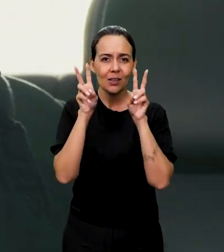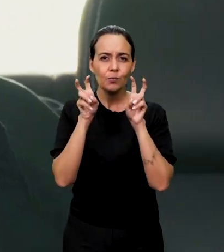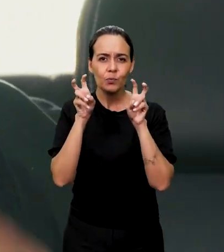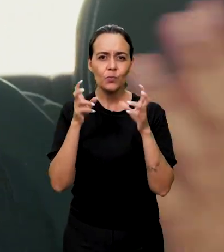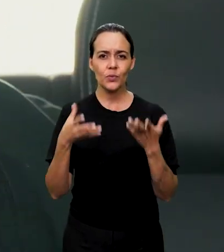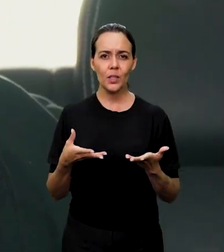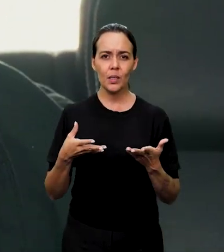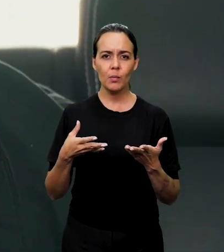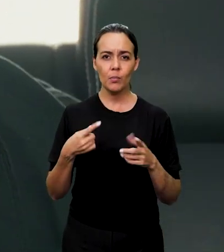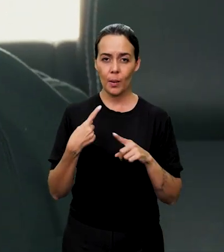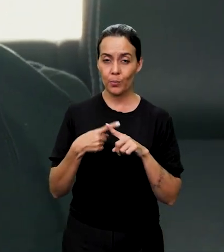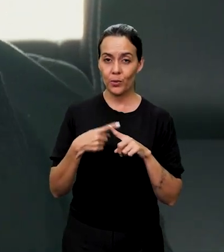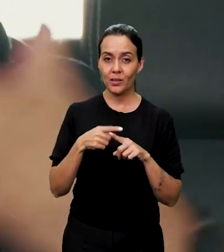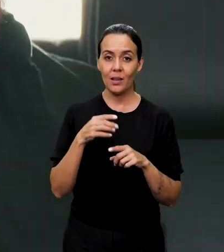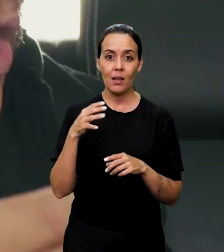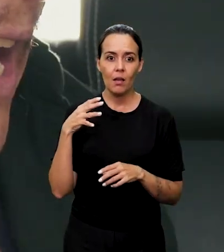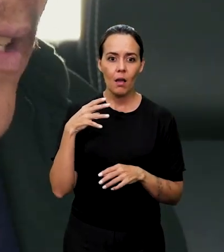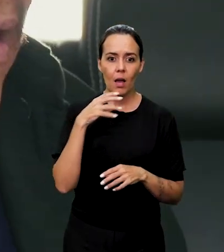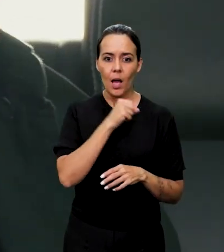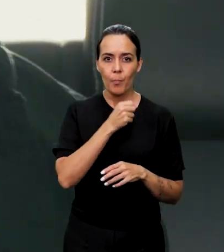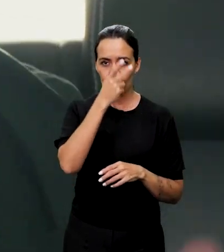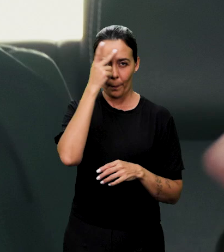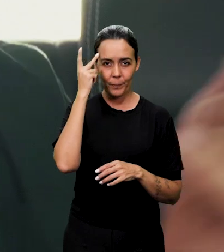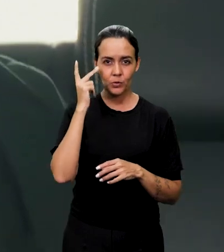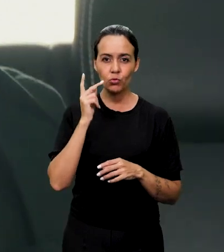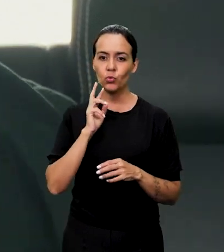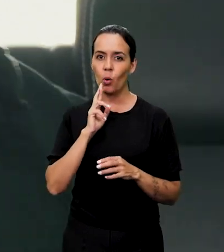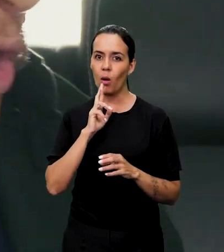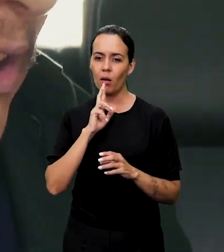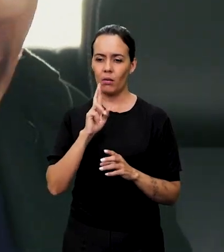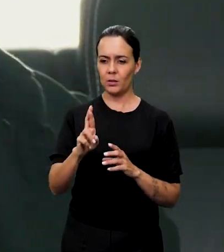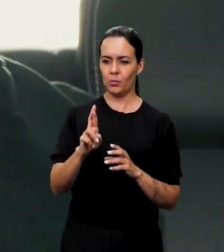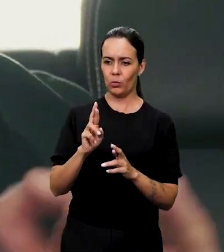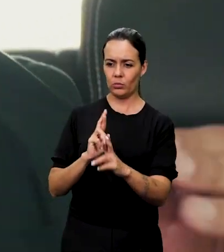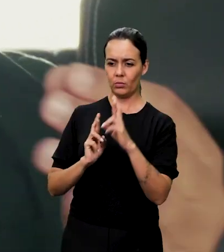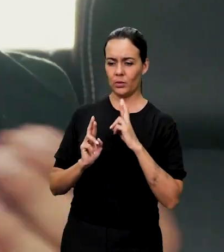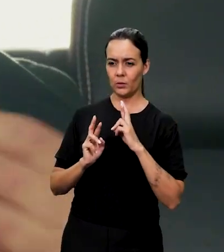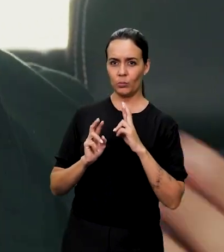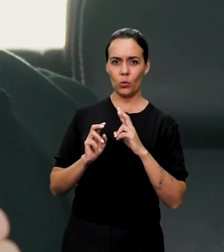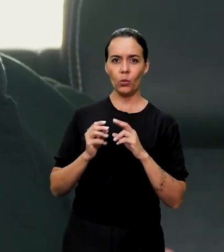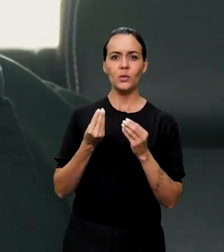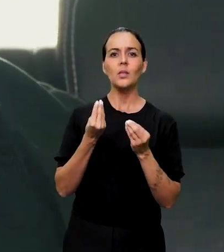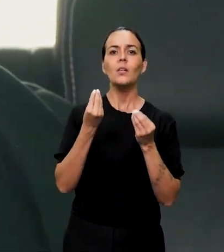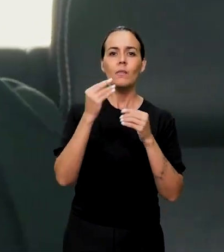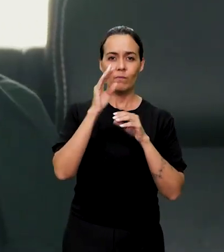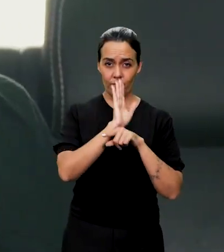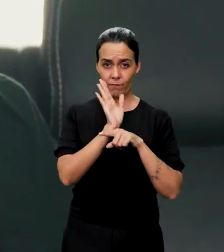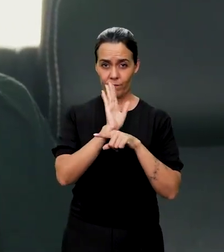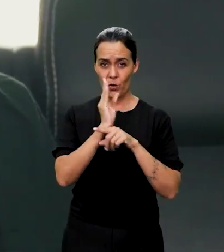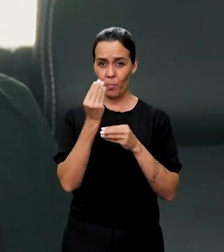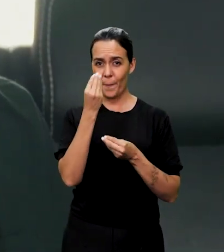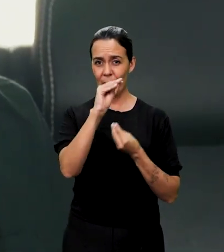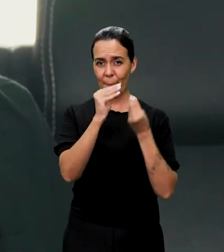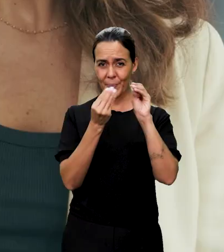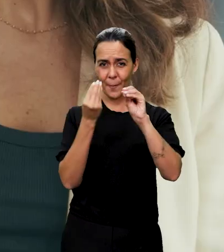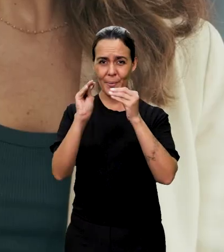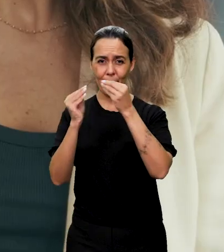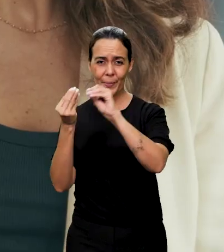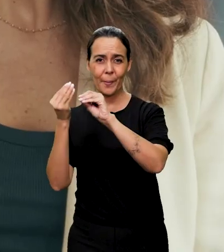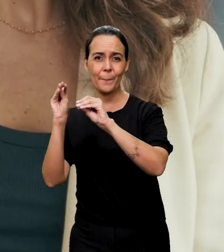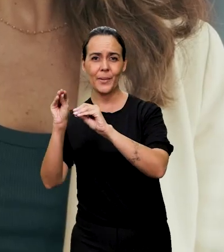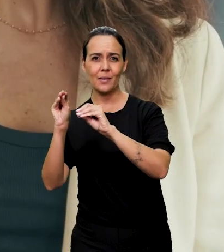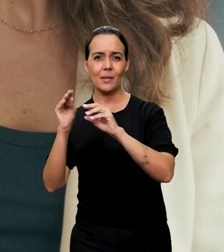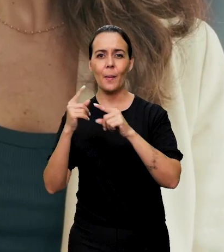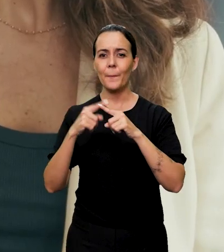ver com outras questões, né? A velocidade de reação, né? Você viu o filme, tem que postar, né? As coisas têm que, talvez,